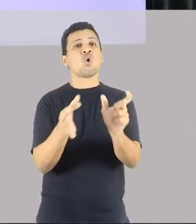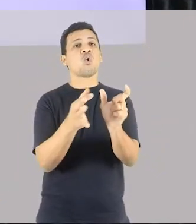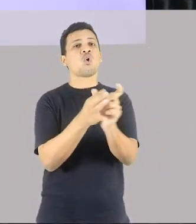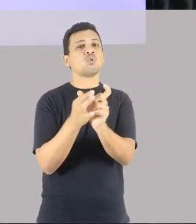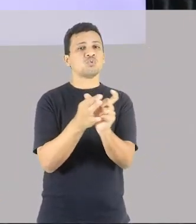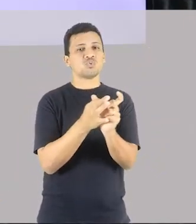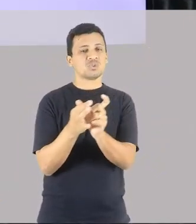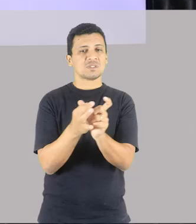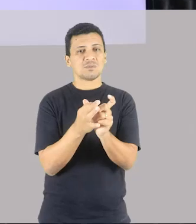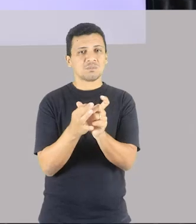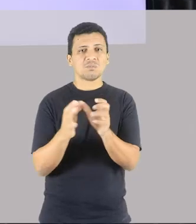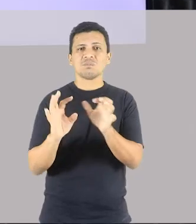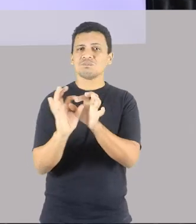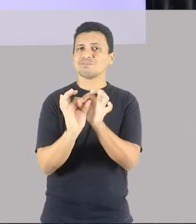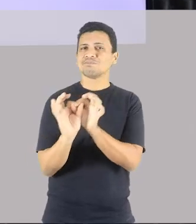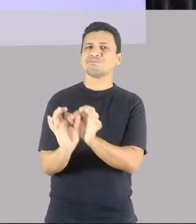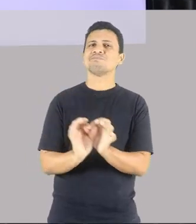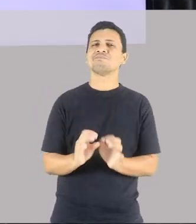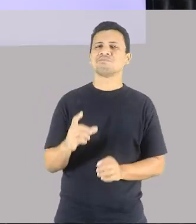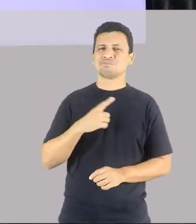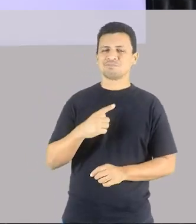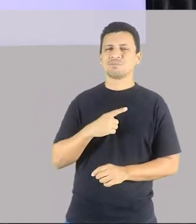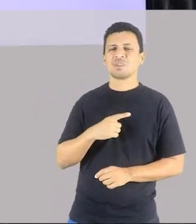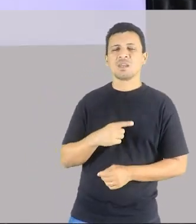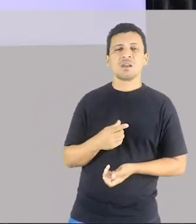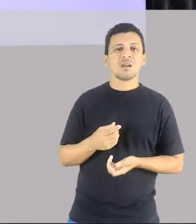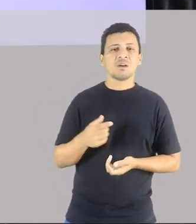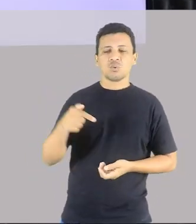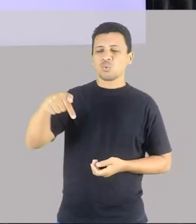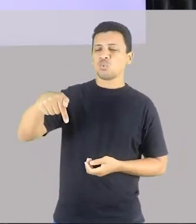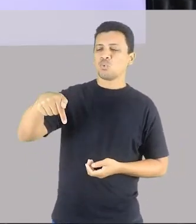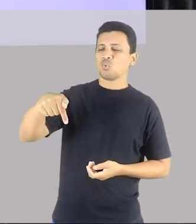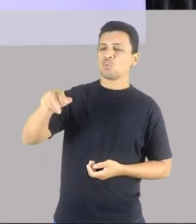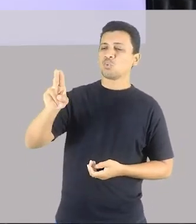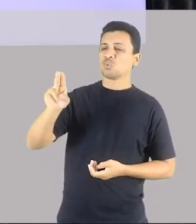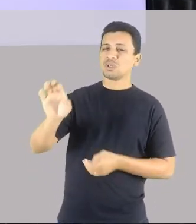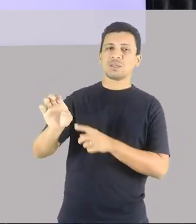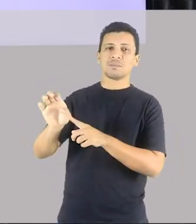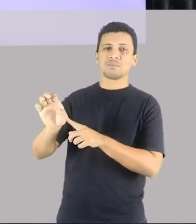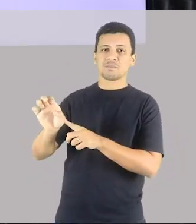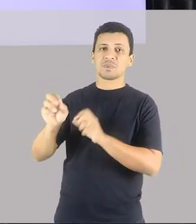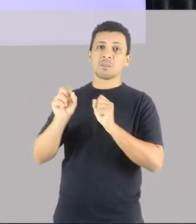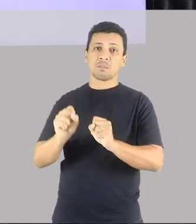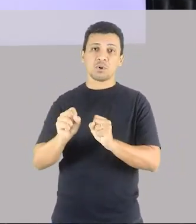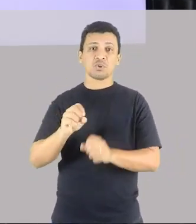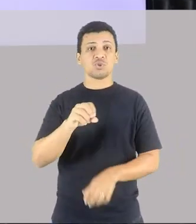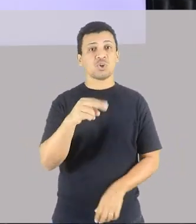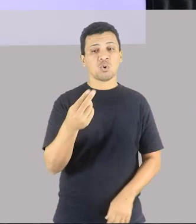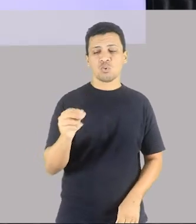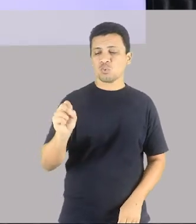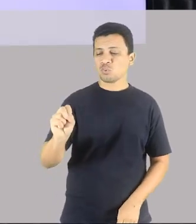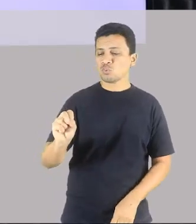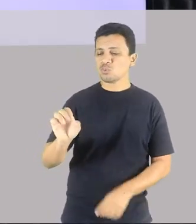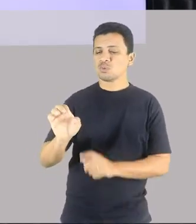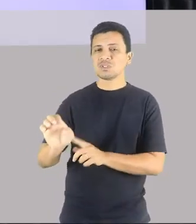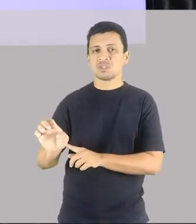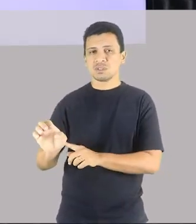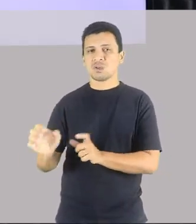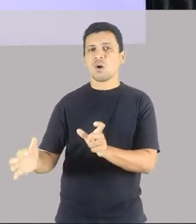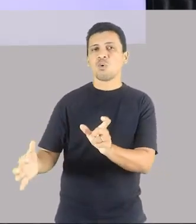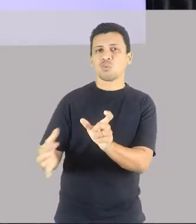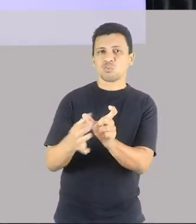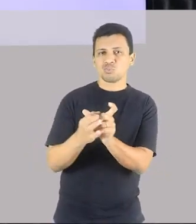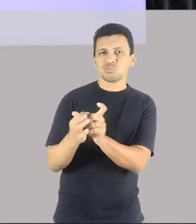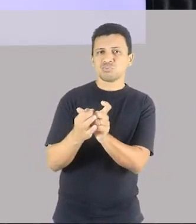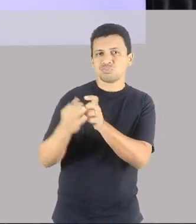tá? Que introduz, normalmente é o que, pode vir o que ou se. O se também é uma condição